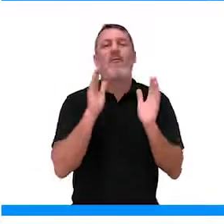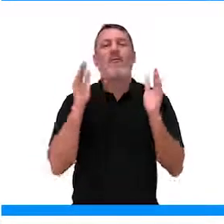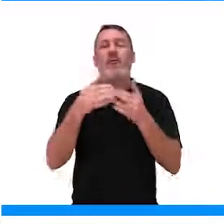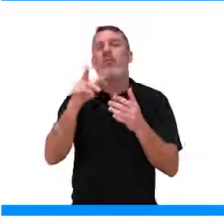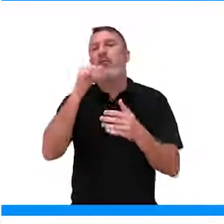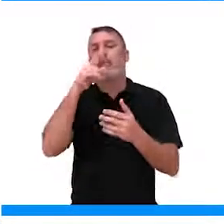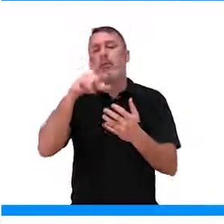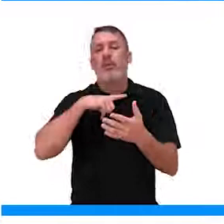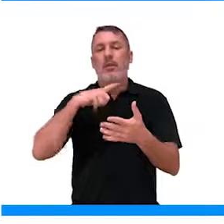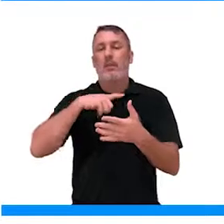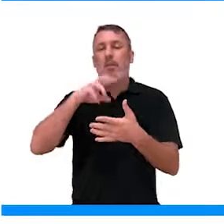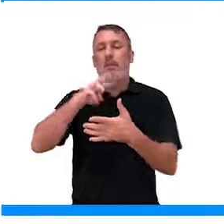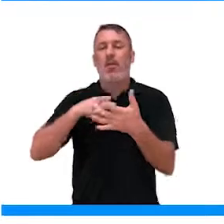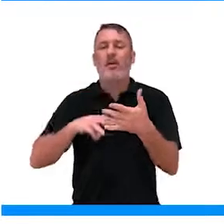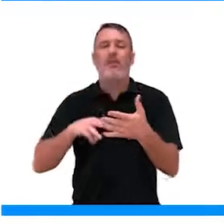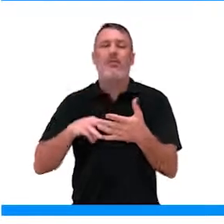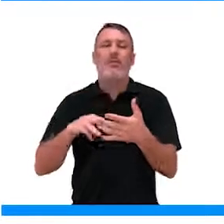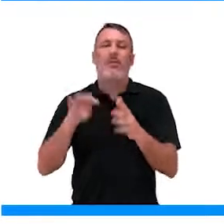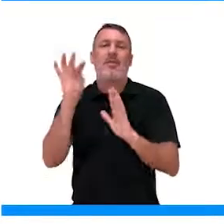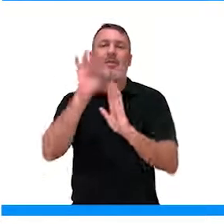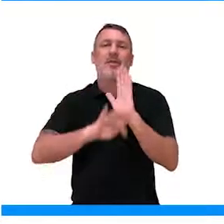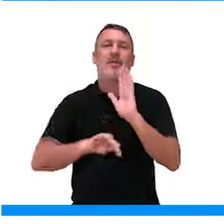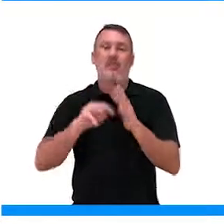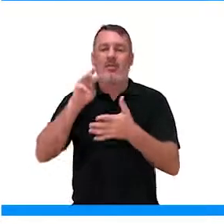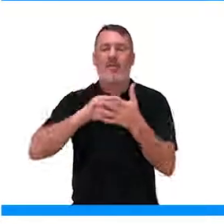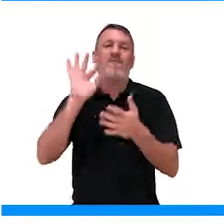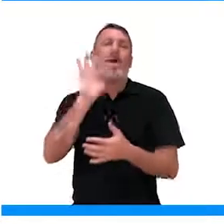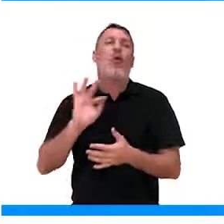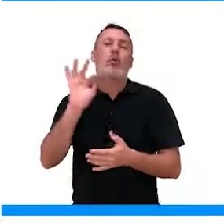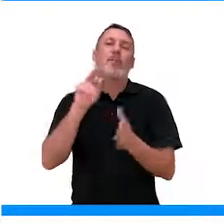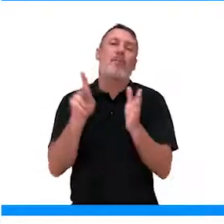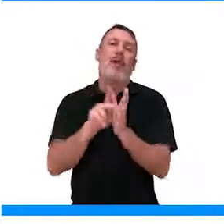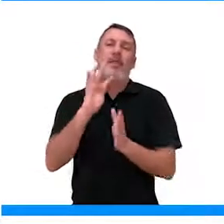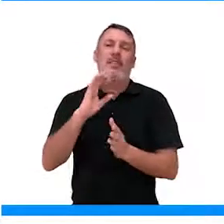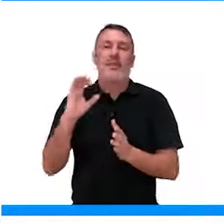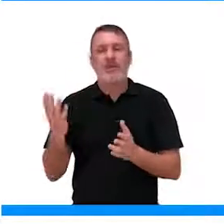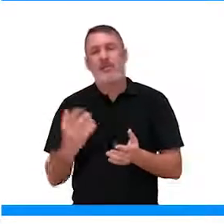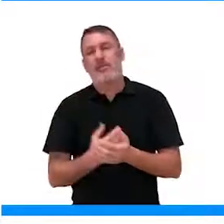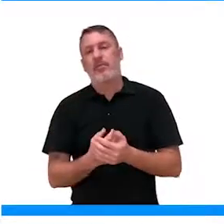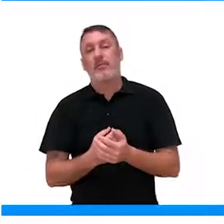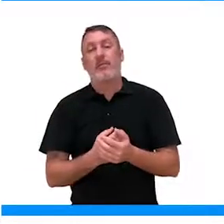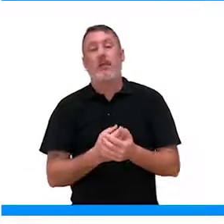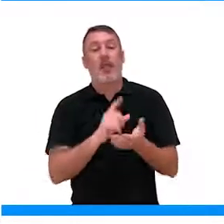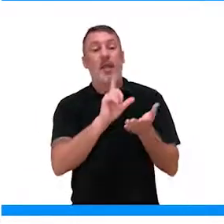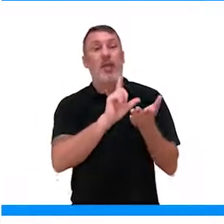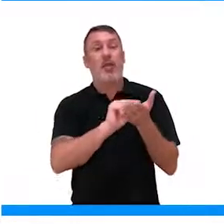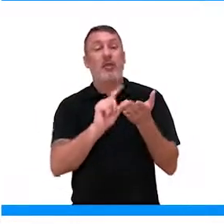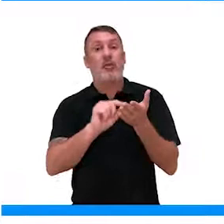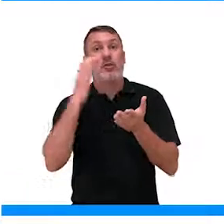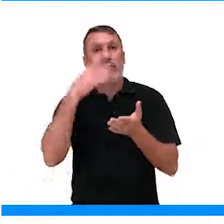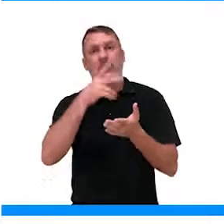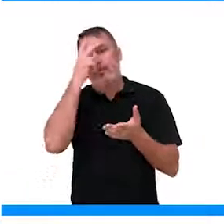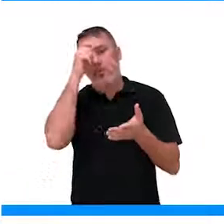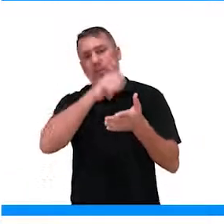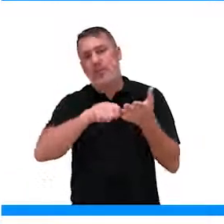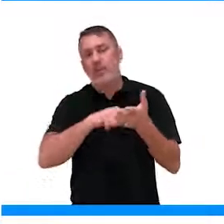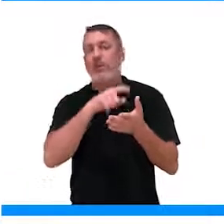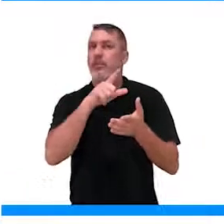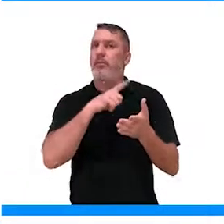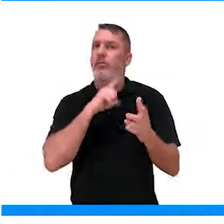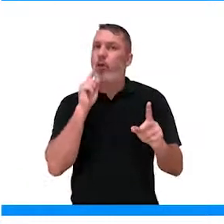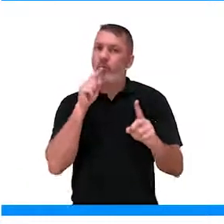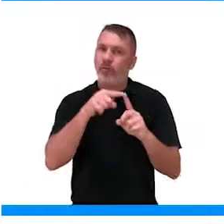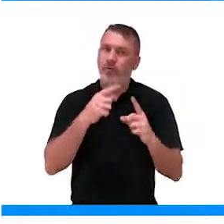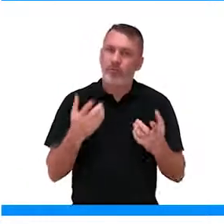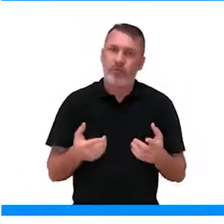específicos. Se você pegar uma monografia, é de alguém que vai fazer faculdade. Um artigo científico, de alguém que